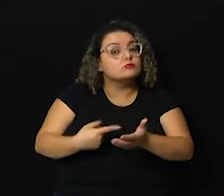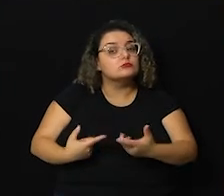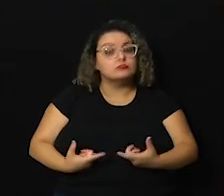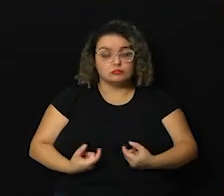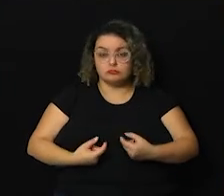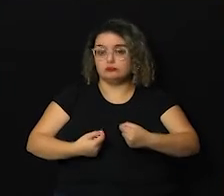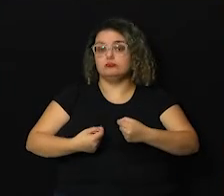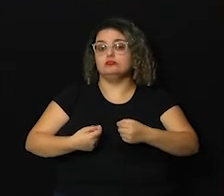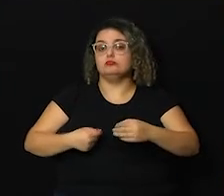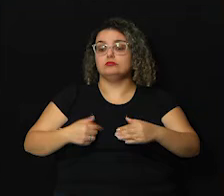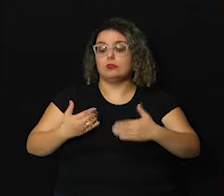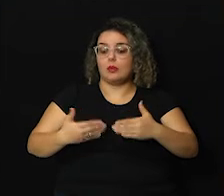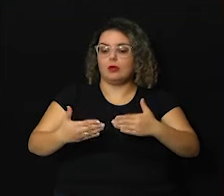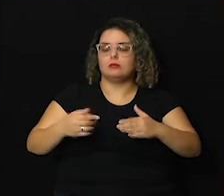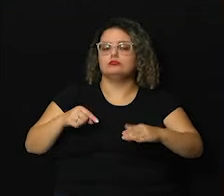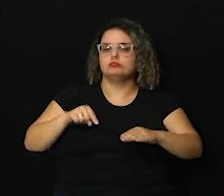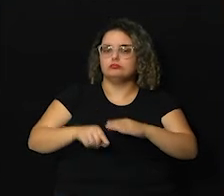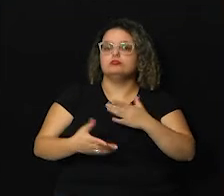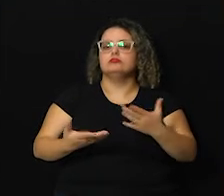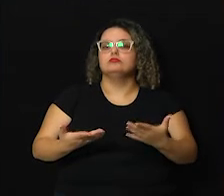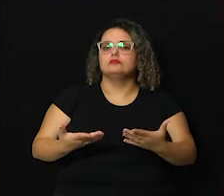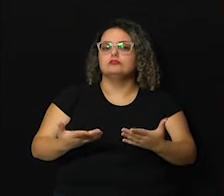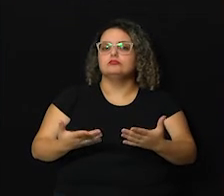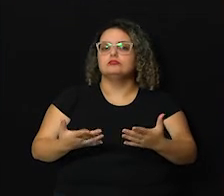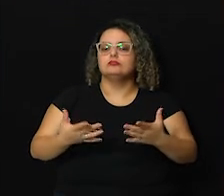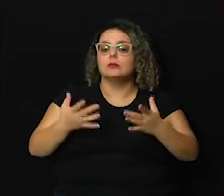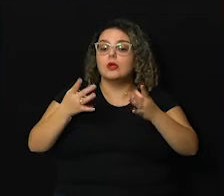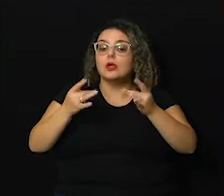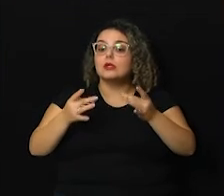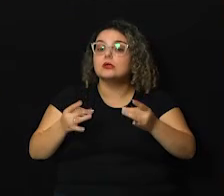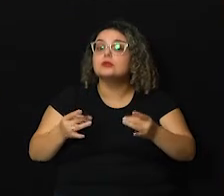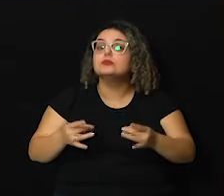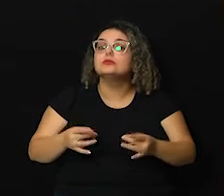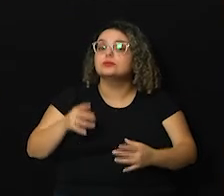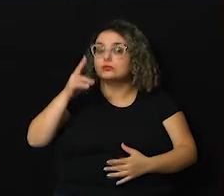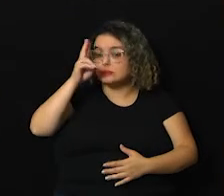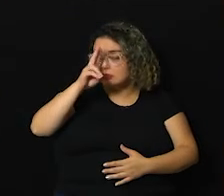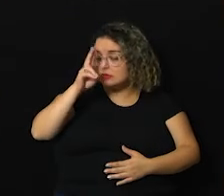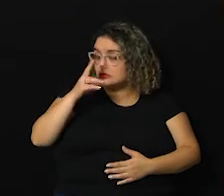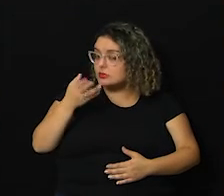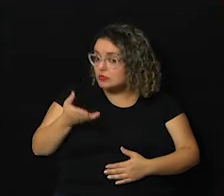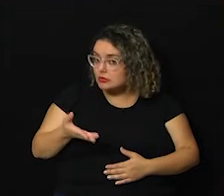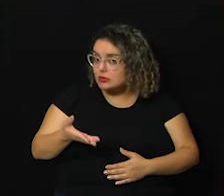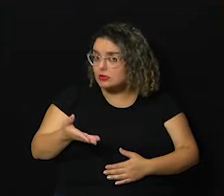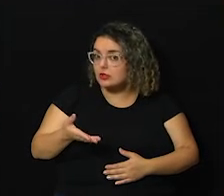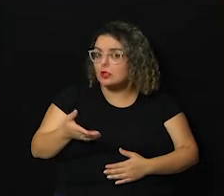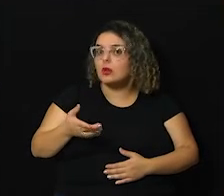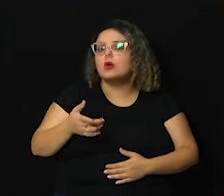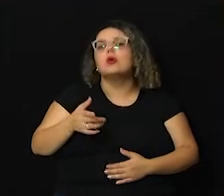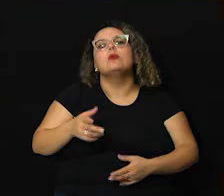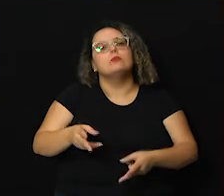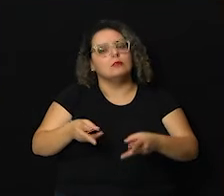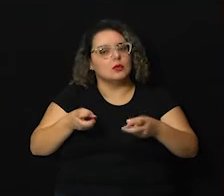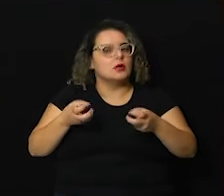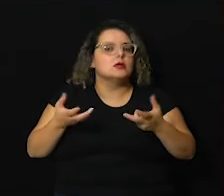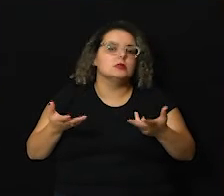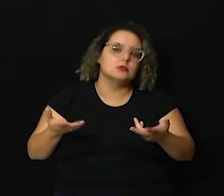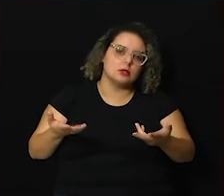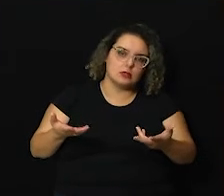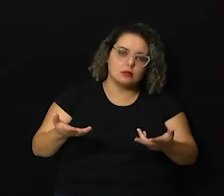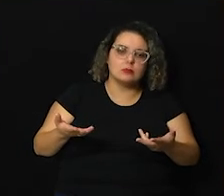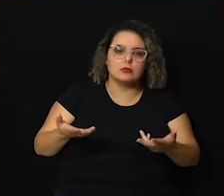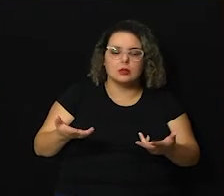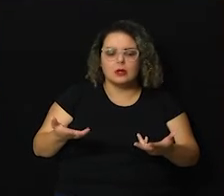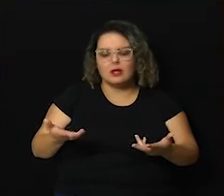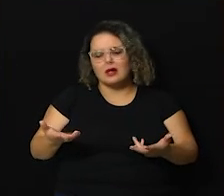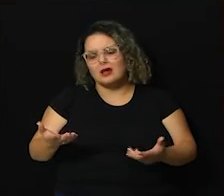tumor já avançado e vamos dizer, esmiuça um pouco melhor a história dele, você consegue flagrar